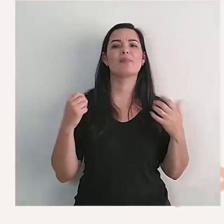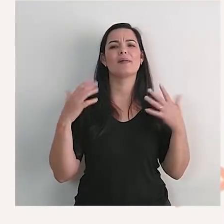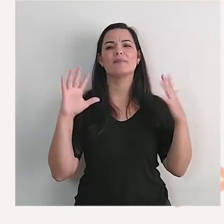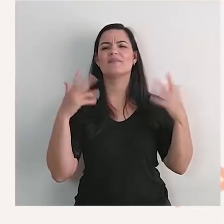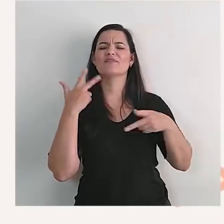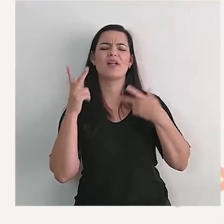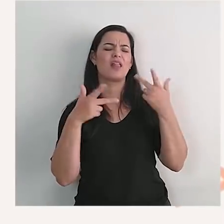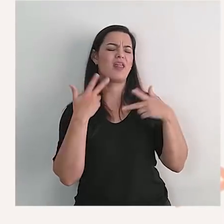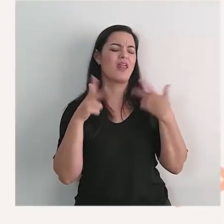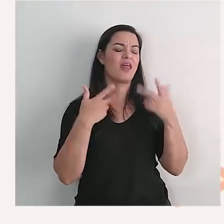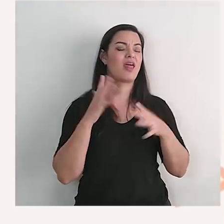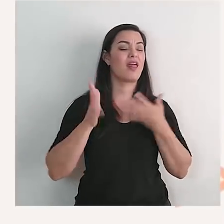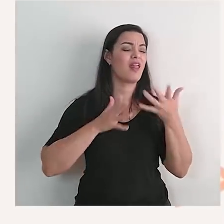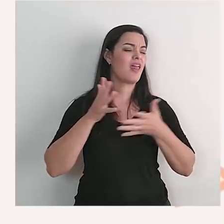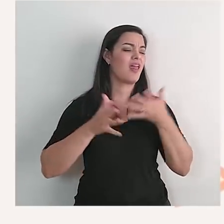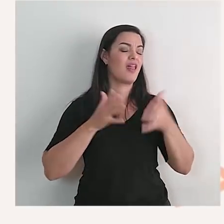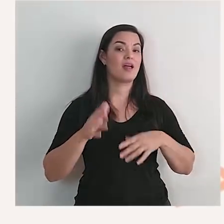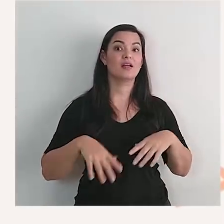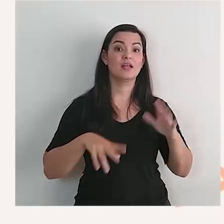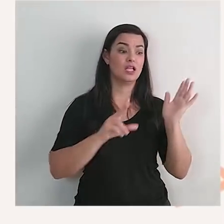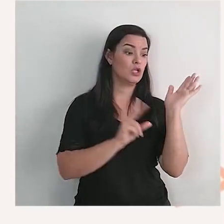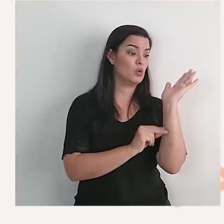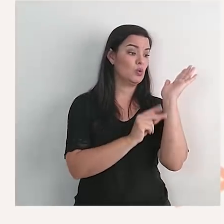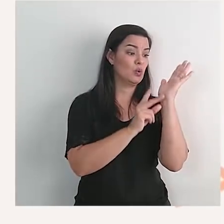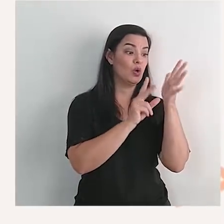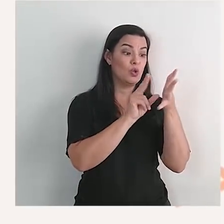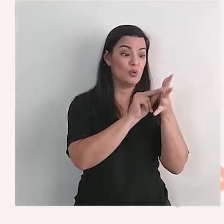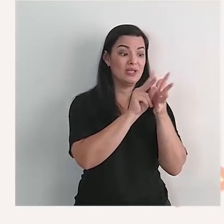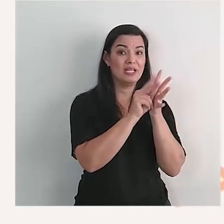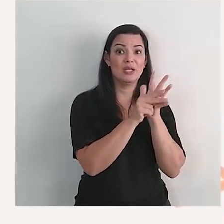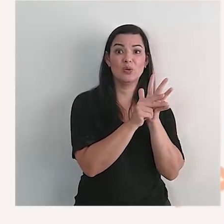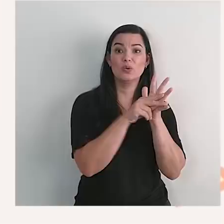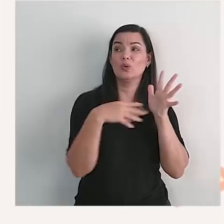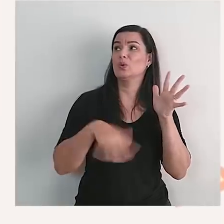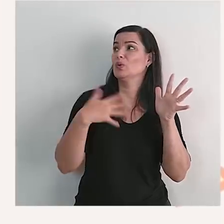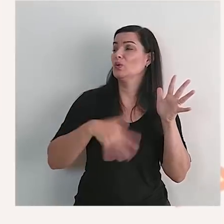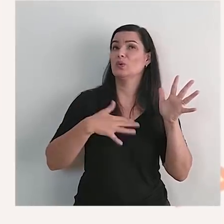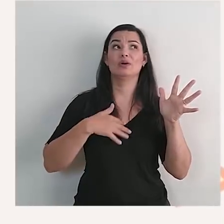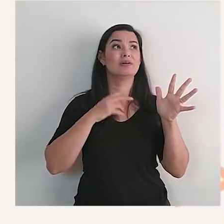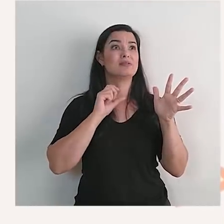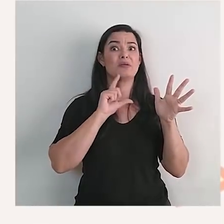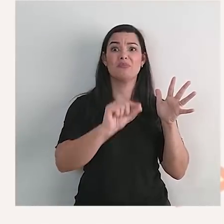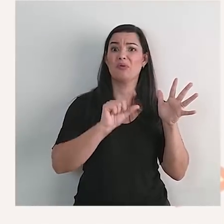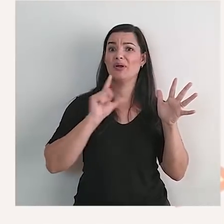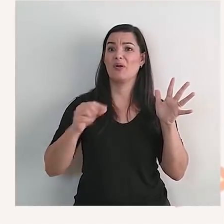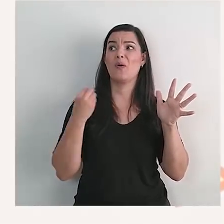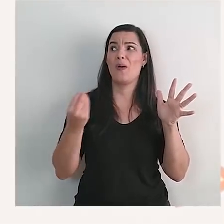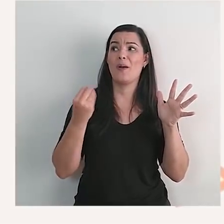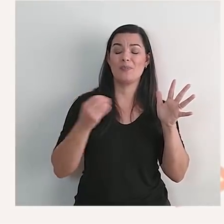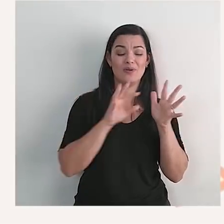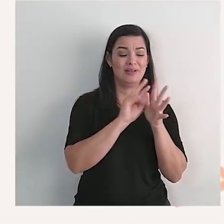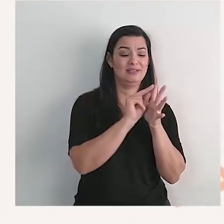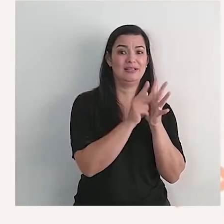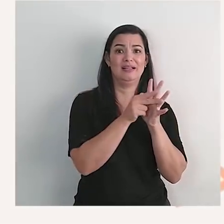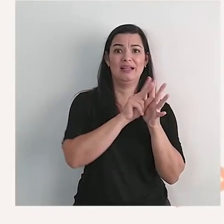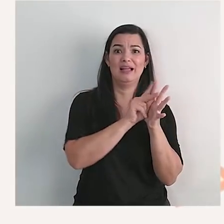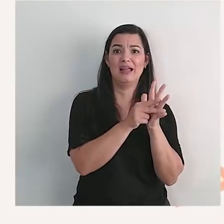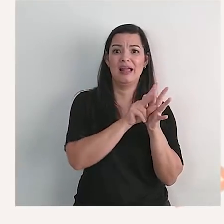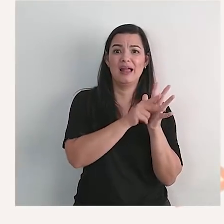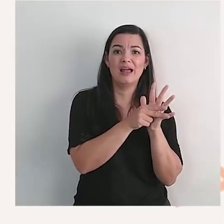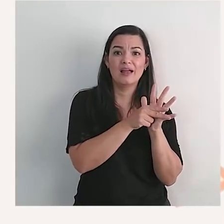blá blá blá. E o grilo ficou doido para sair daquele lugar. E você